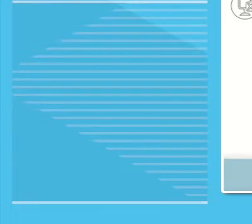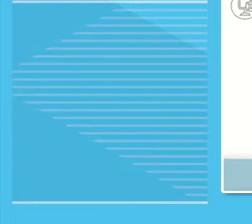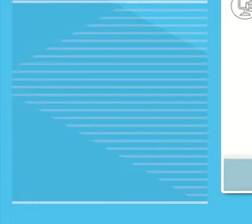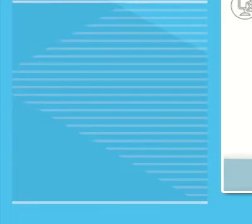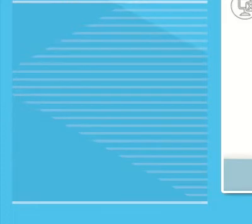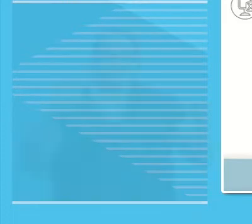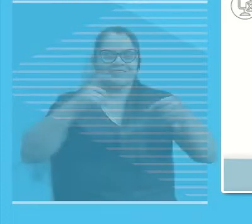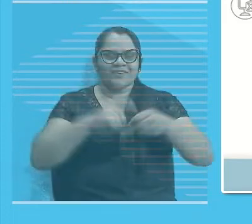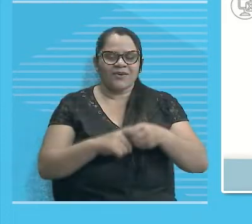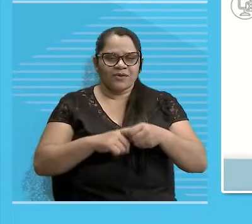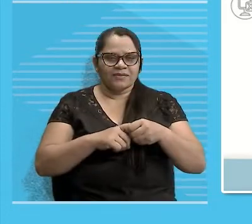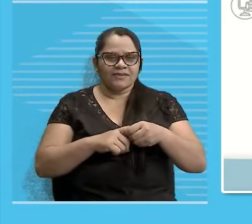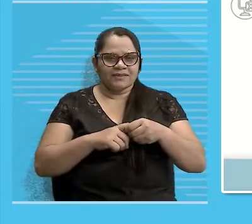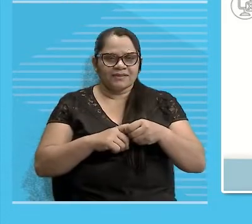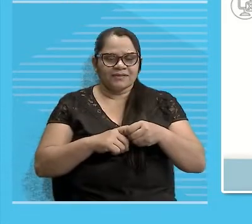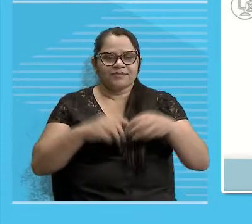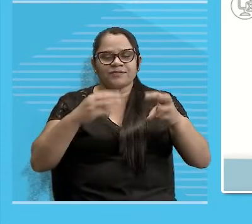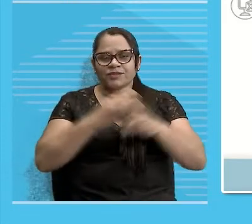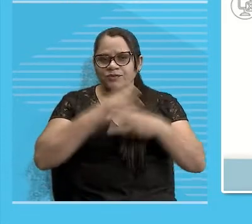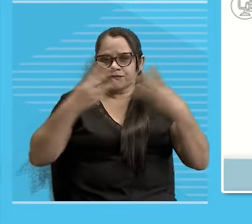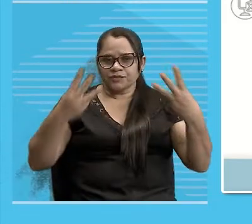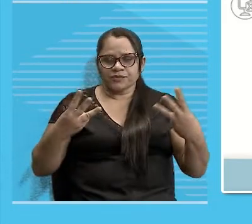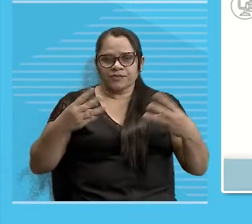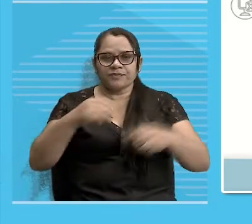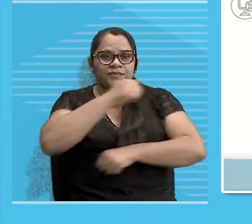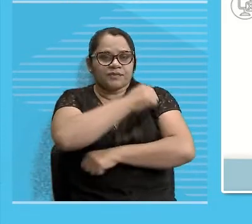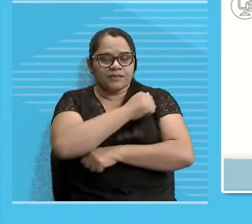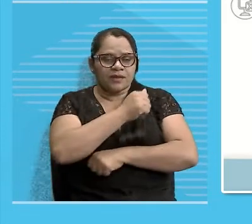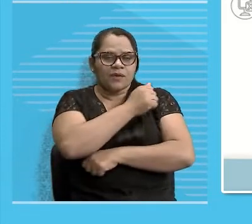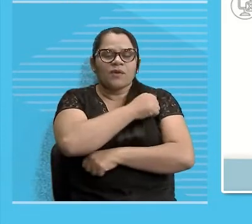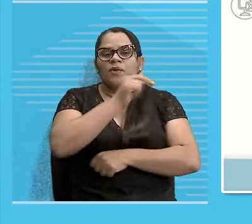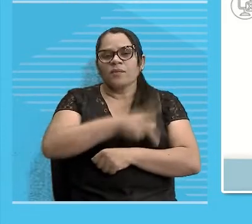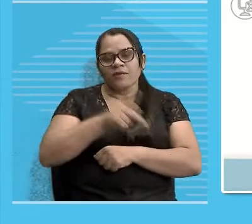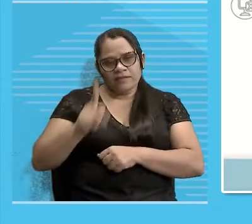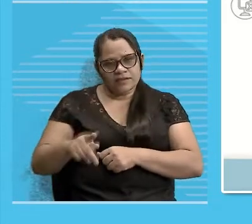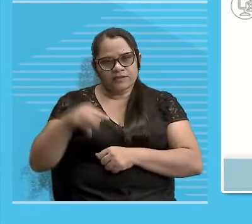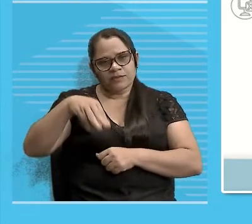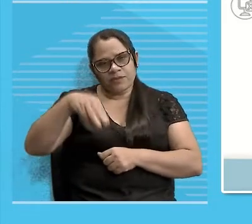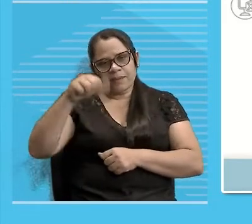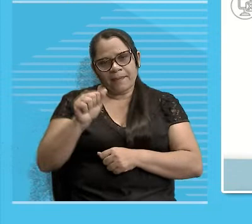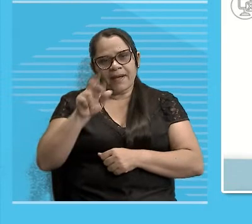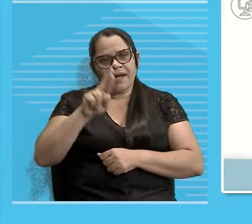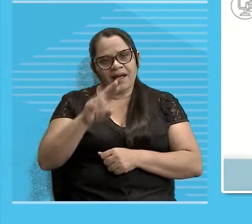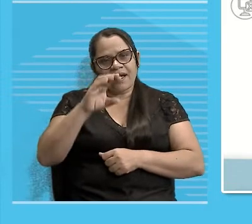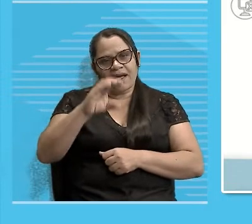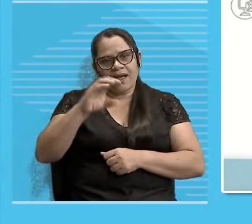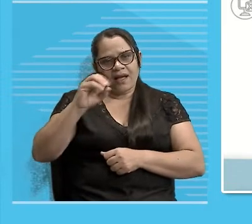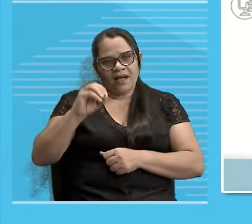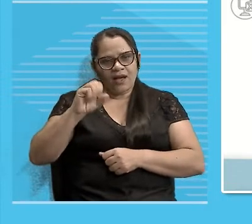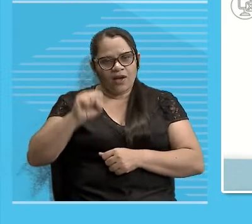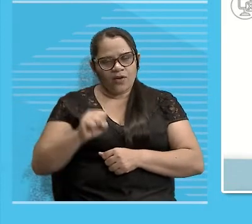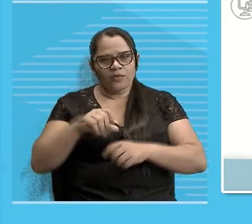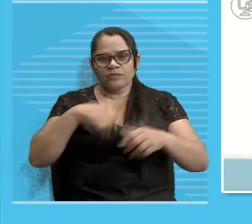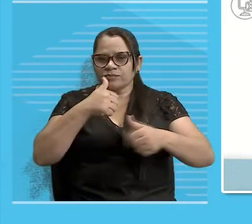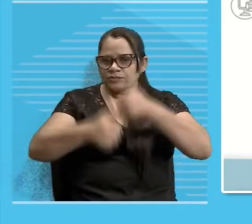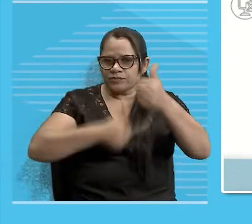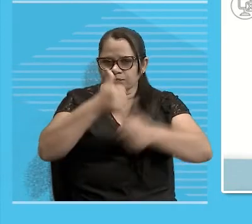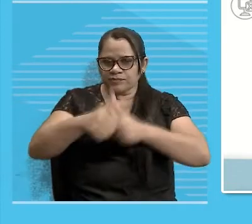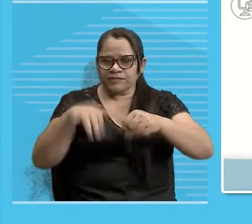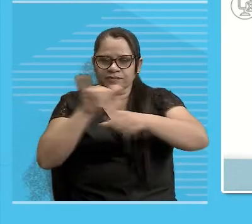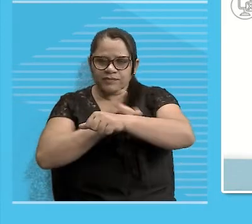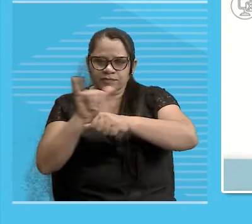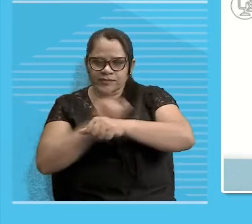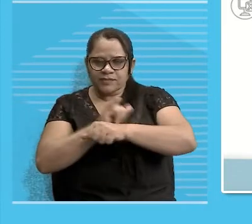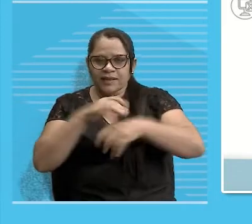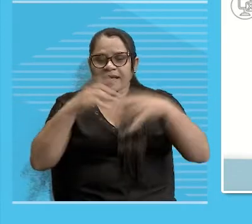Beleza, galera esperta, show de bola, Marcos Vinícius Pereira, e aí meu brother, tá tudo bem aí pelo YouTube? Cadê a